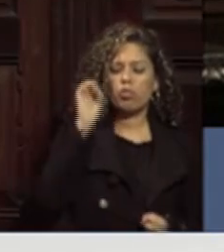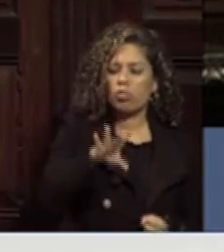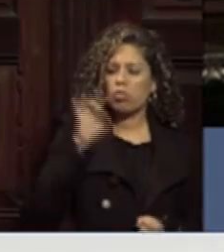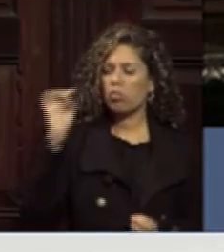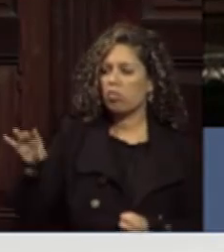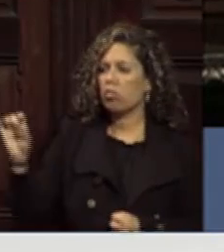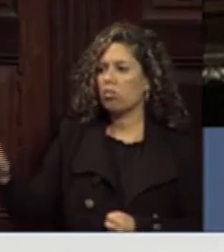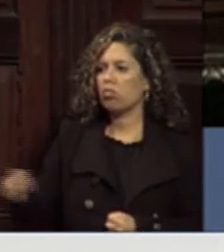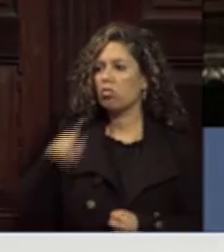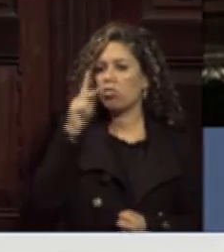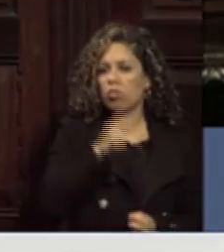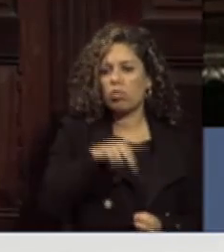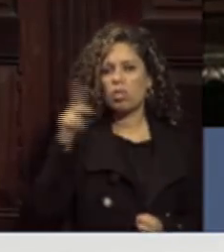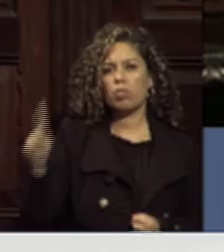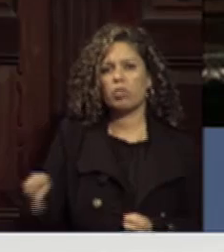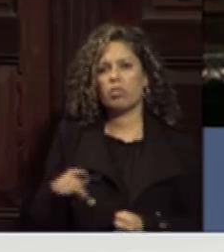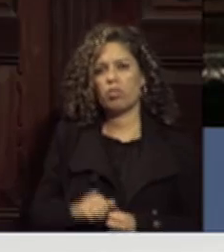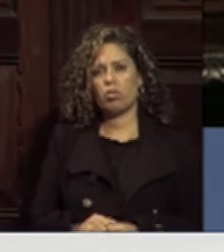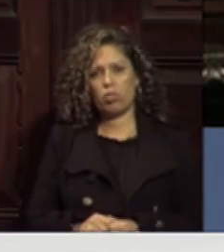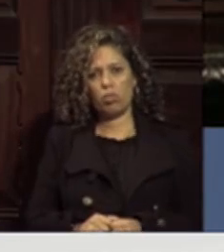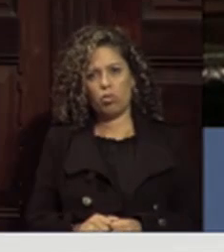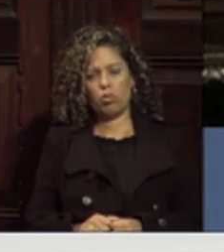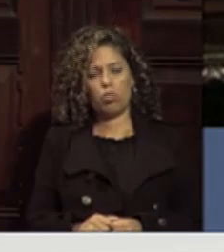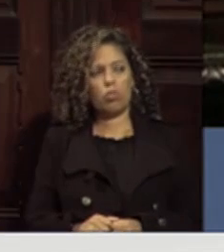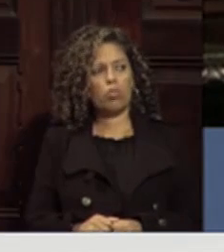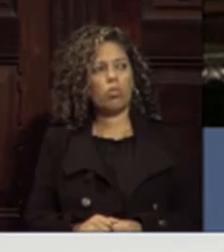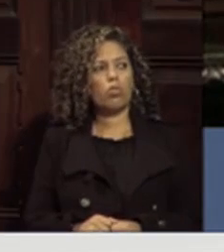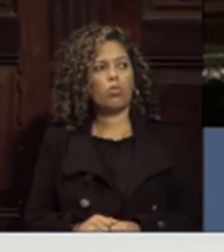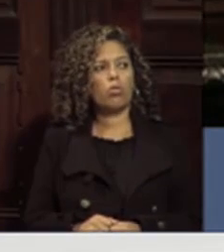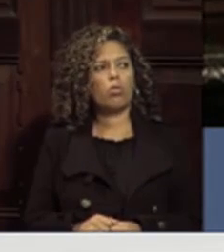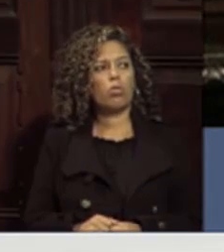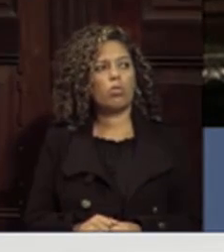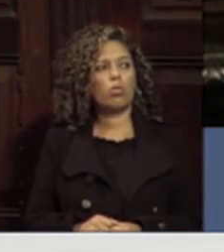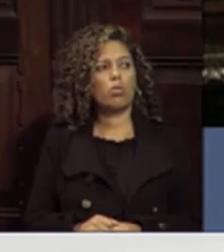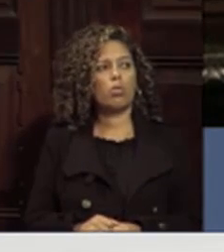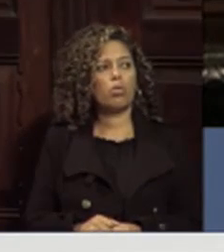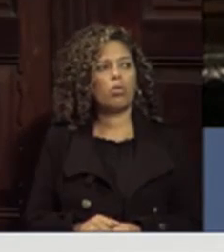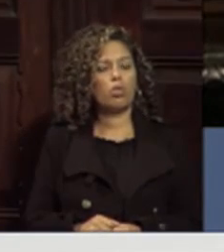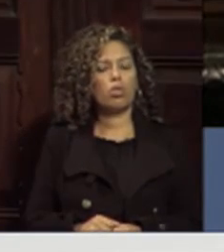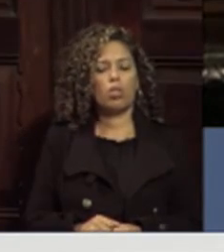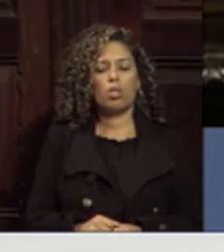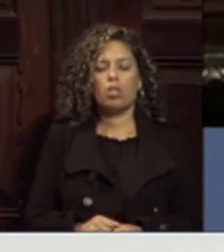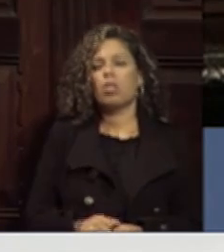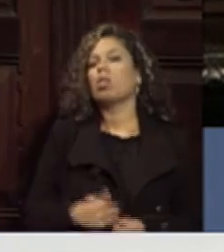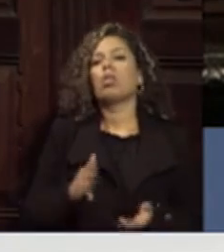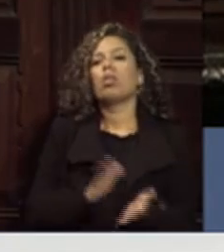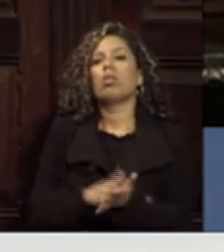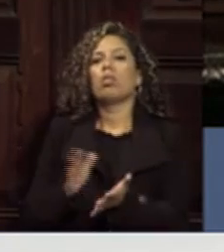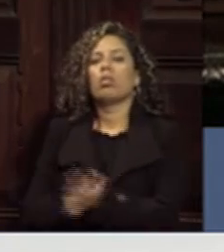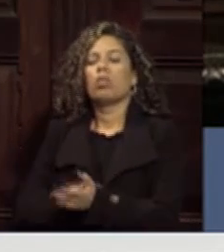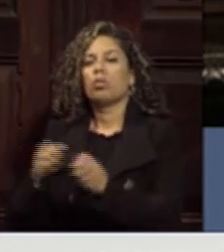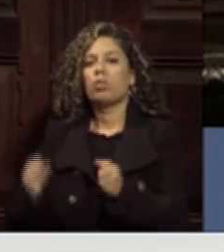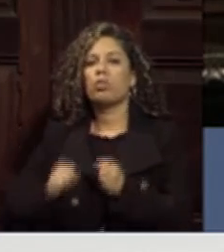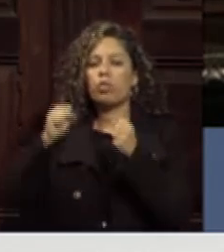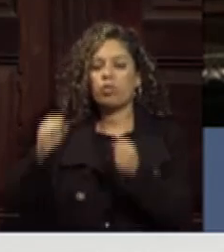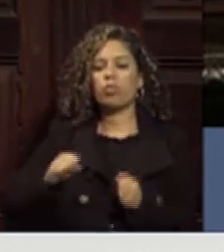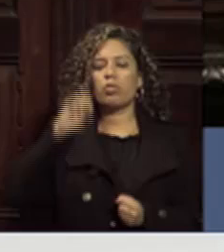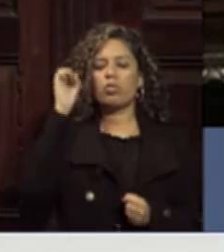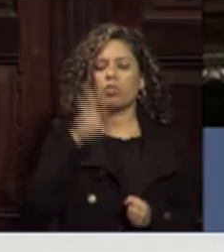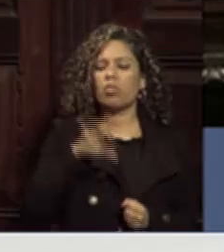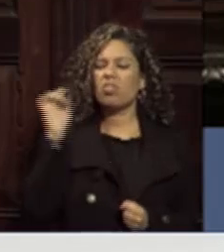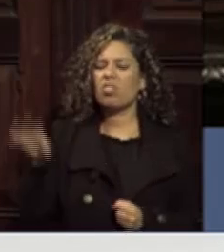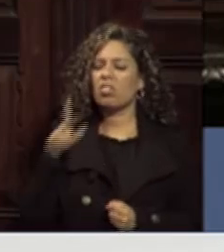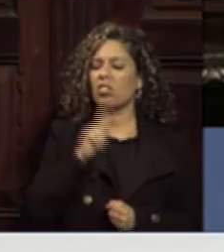dessas comunidades com seus diretores, parabenizar o Colégio Agrícola Antônio Sarlo, lá em Campos,